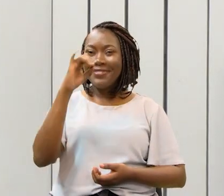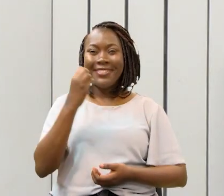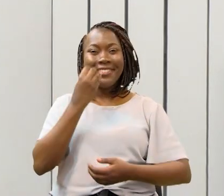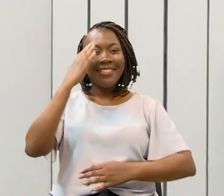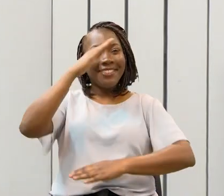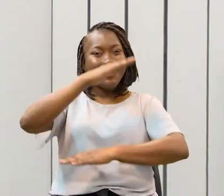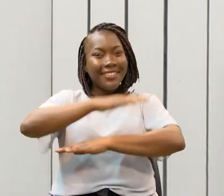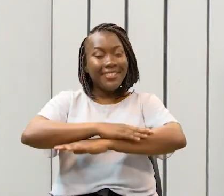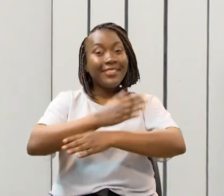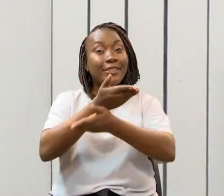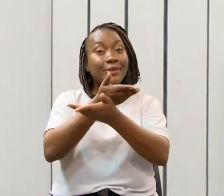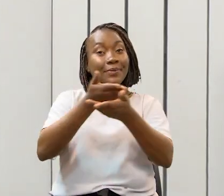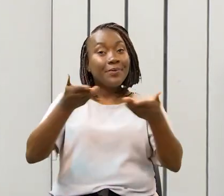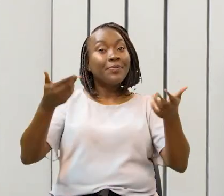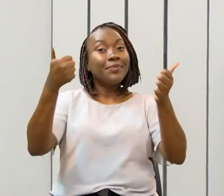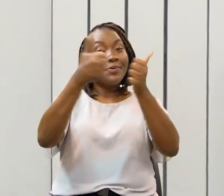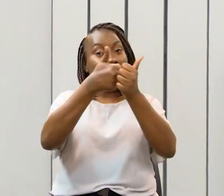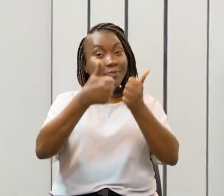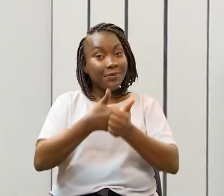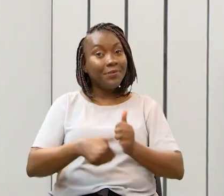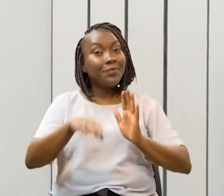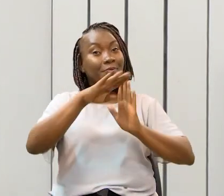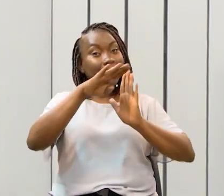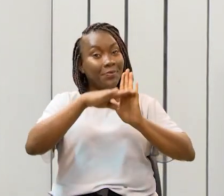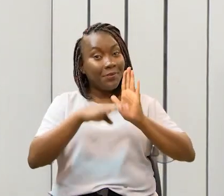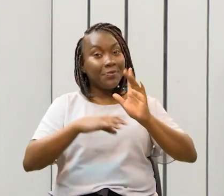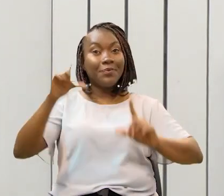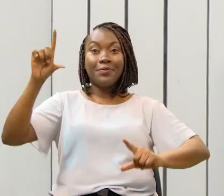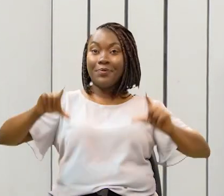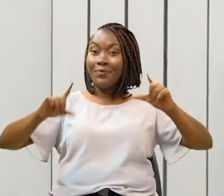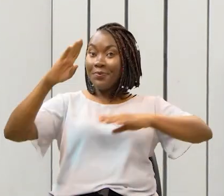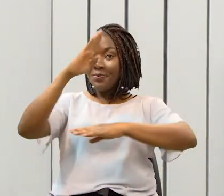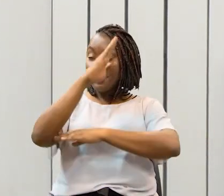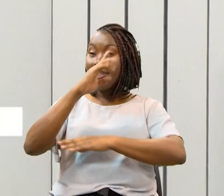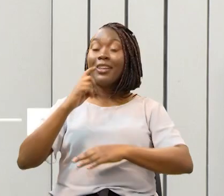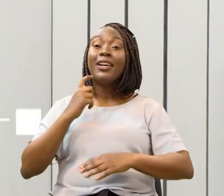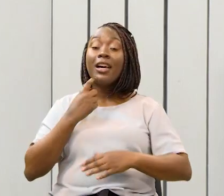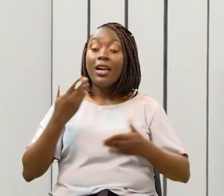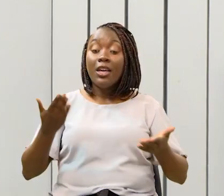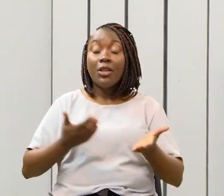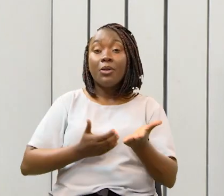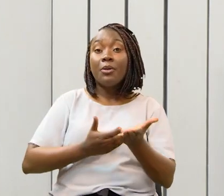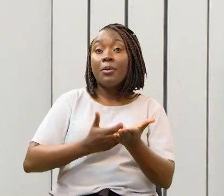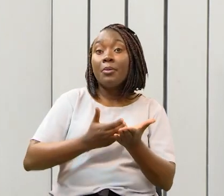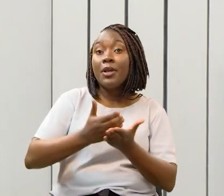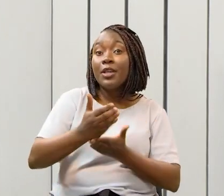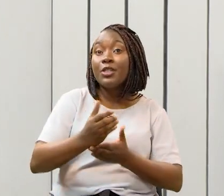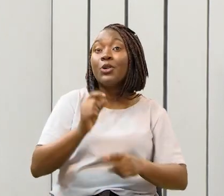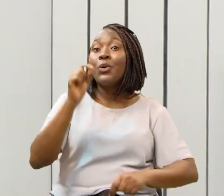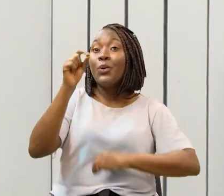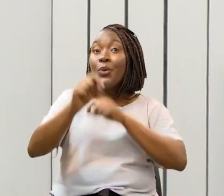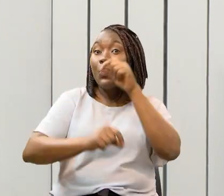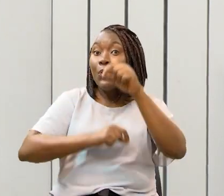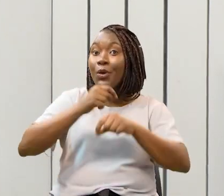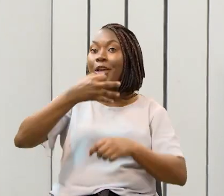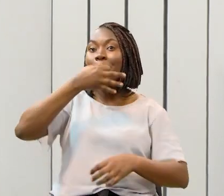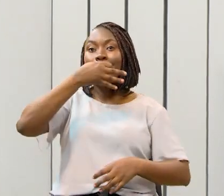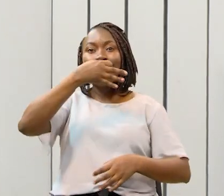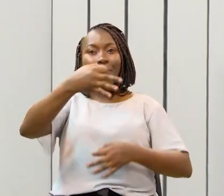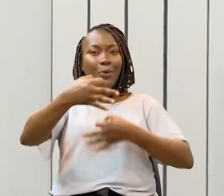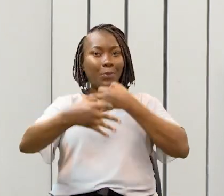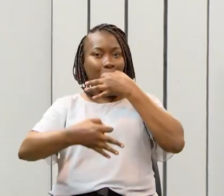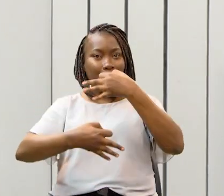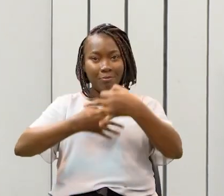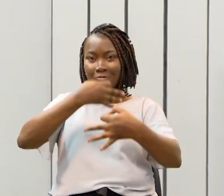Olá, boa tarde para você que acompanha a programação da TV Câmara Campinas. Está começando agora o nosso Ponto de